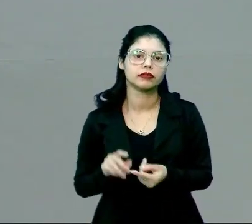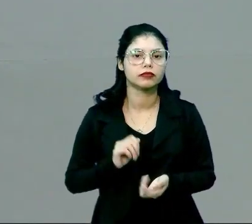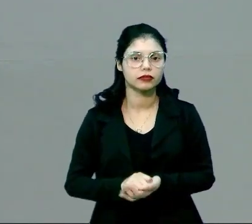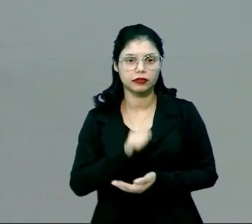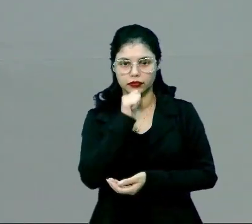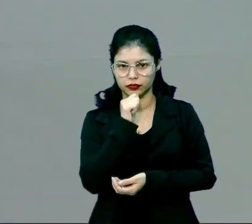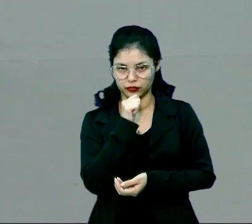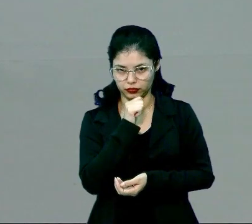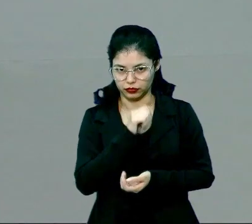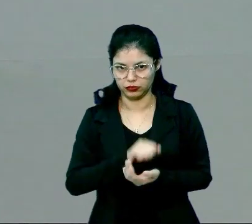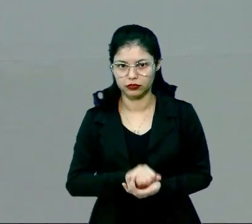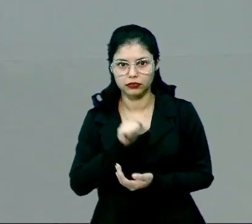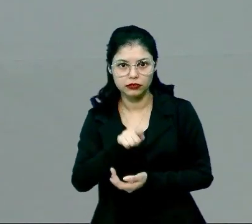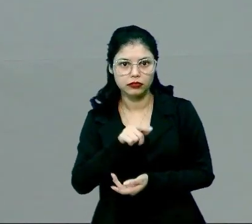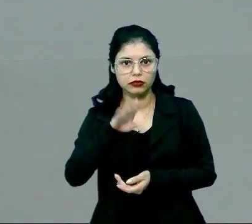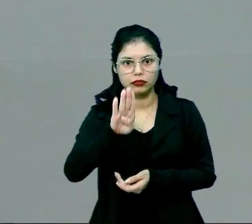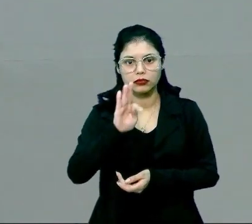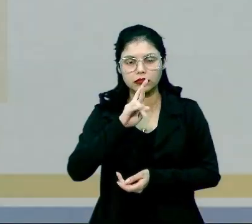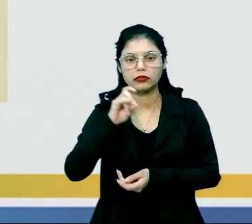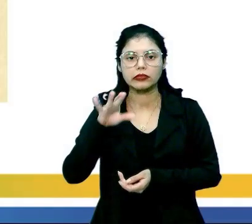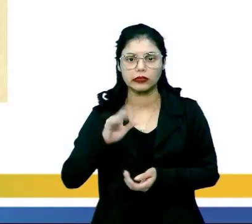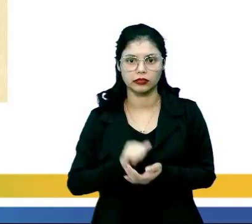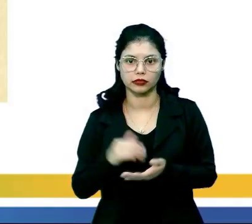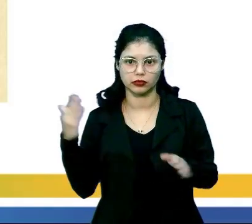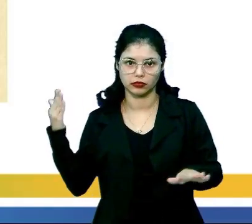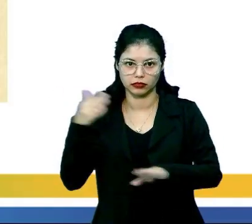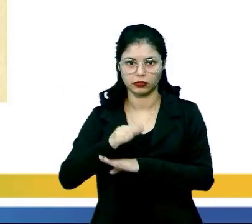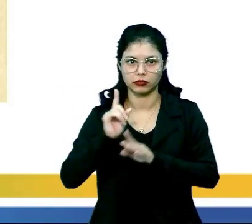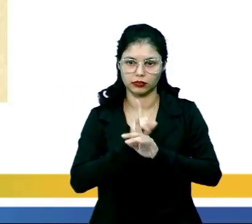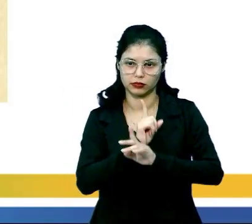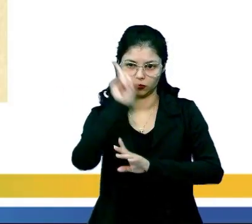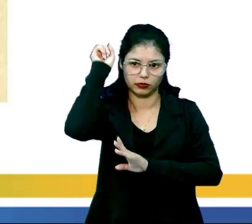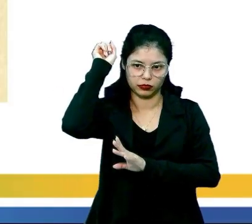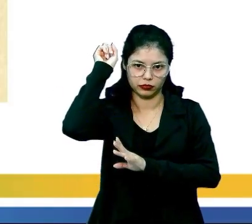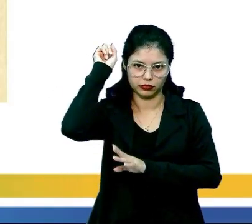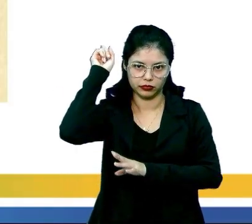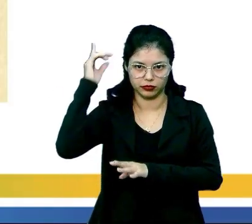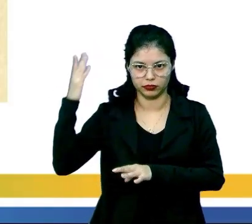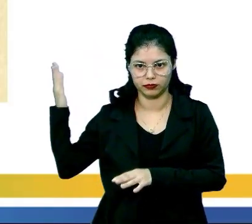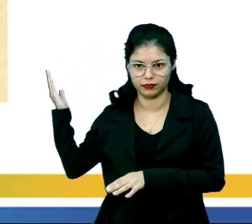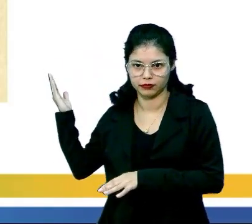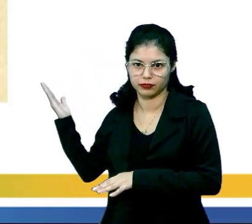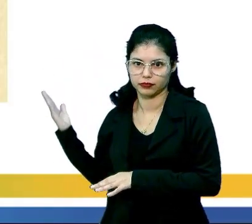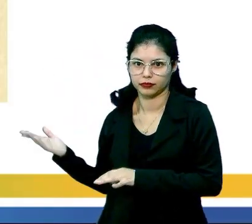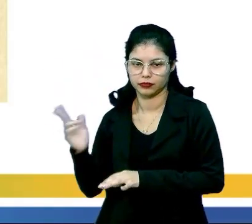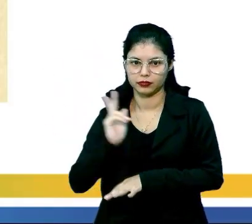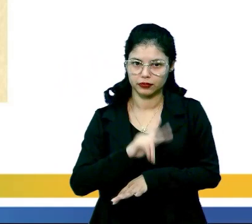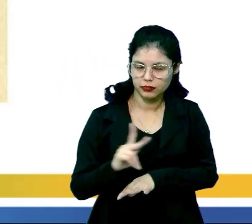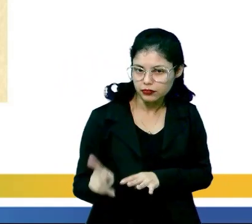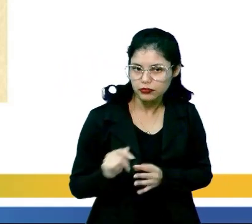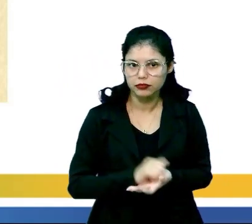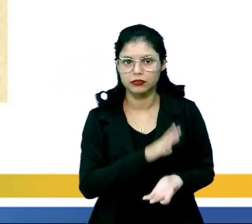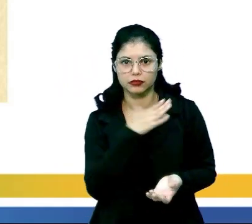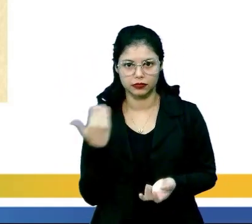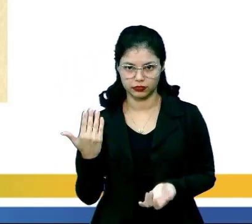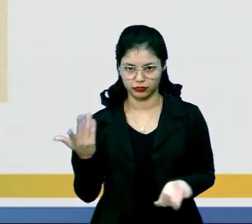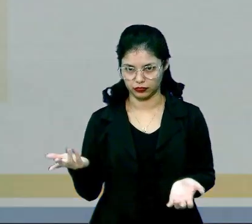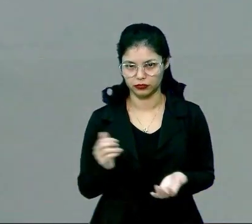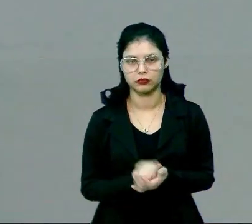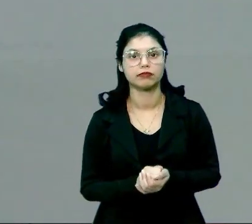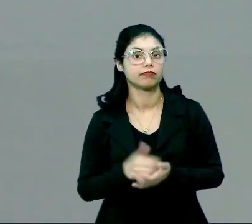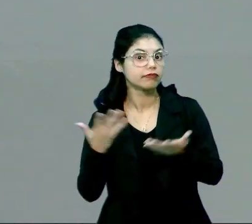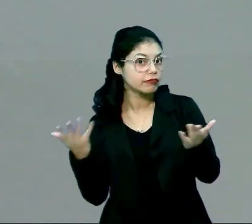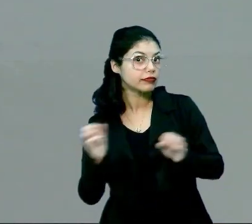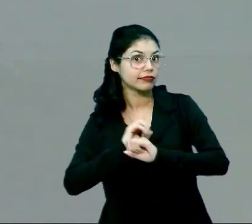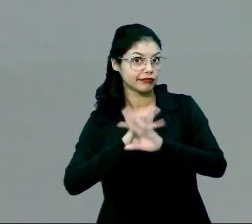explodiu. Esse bastão, ele atravessou o crânio dele. Olha só. Ah, professora, então ele morreu. Por incrível